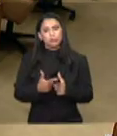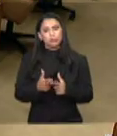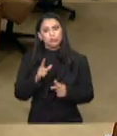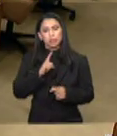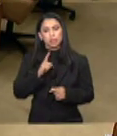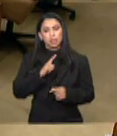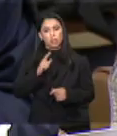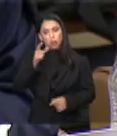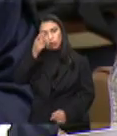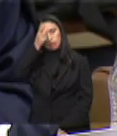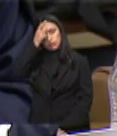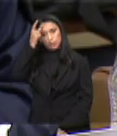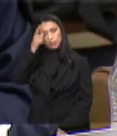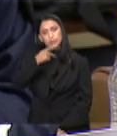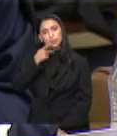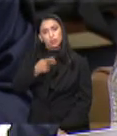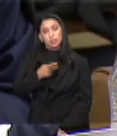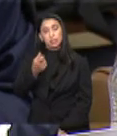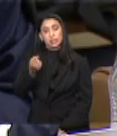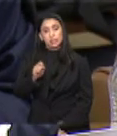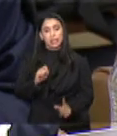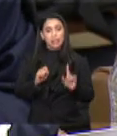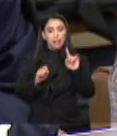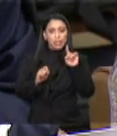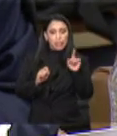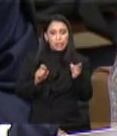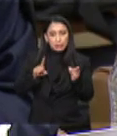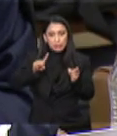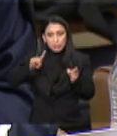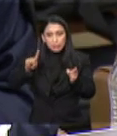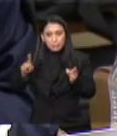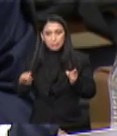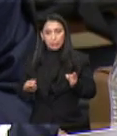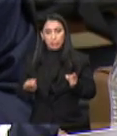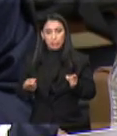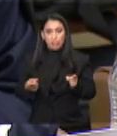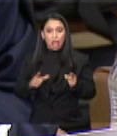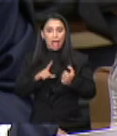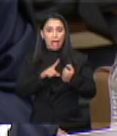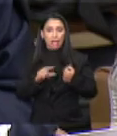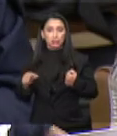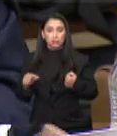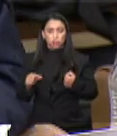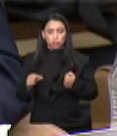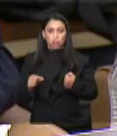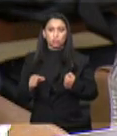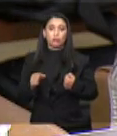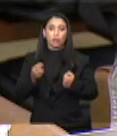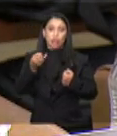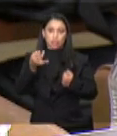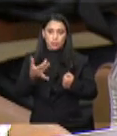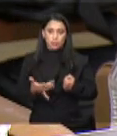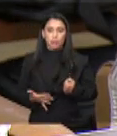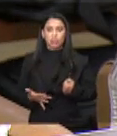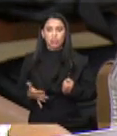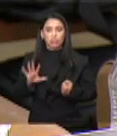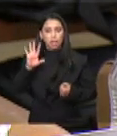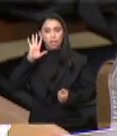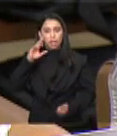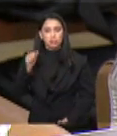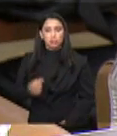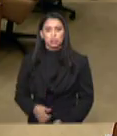ministro Lewandowski se nós colocássemos, entre parênteses aqui, o CPP, artigo tal. Isso. E aí estava resolvido.